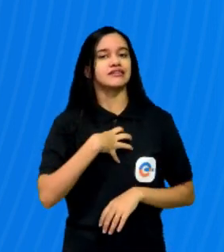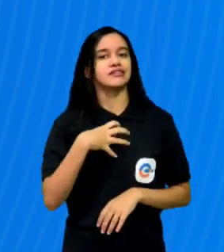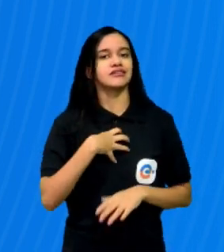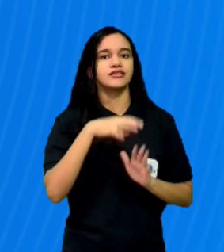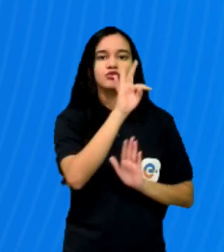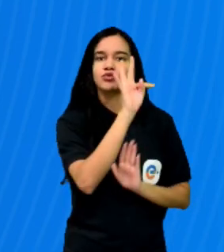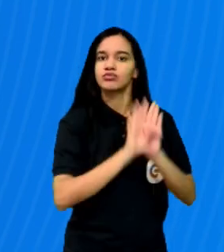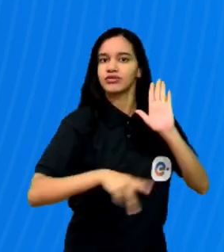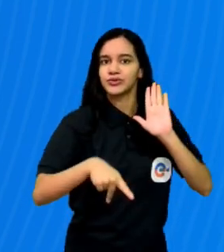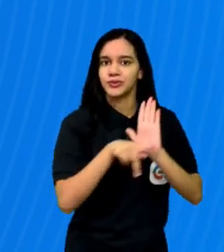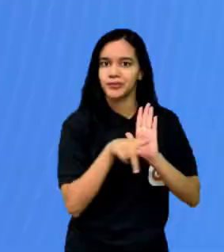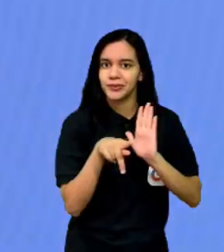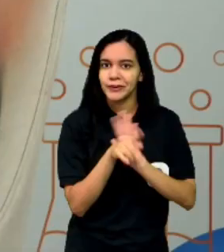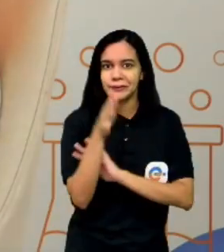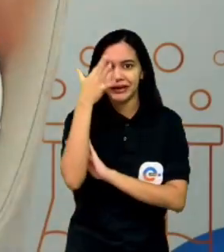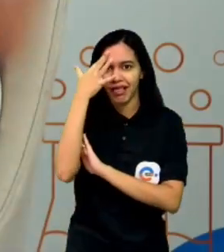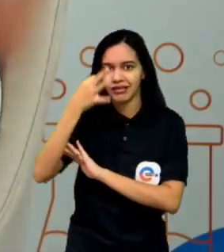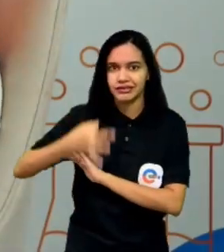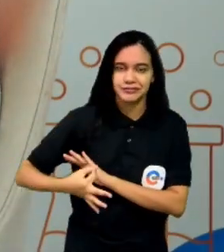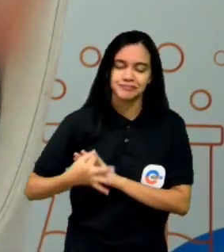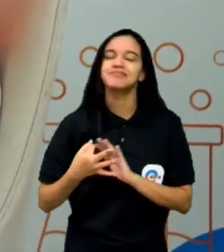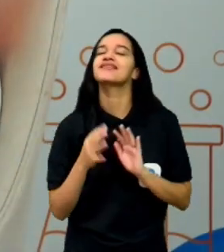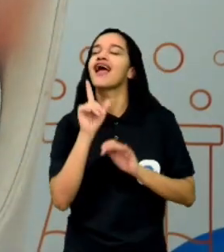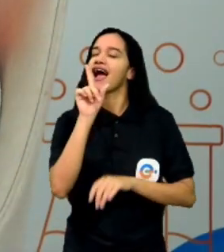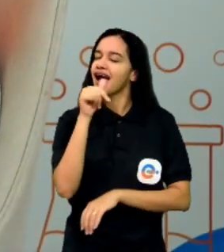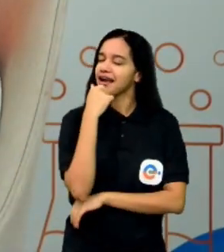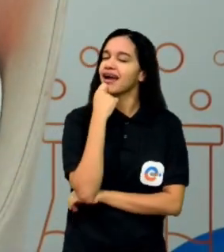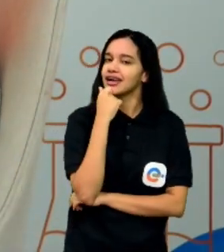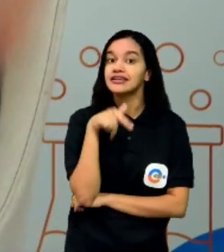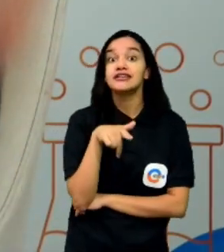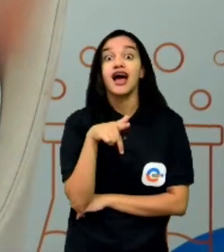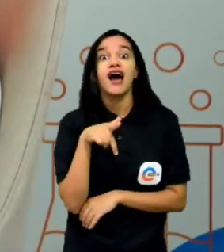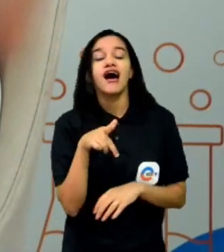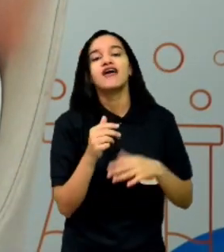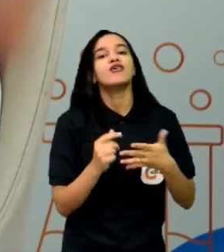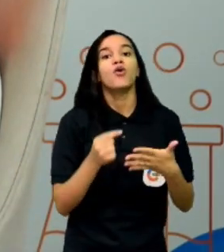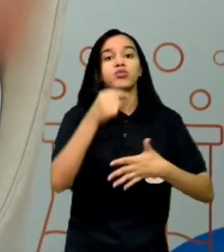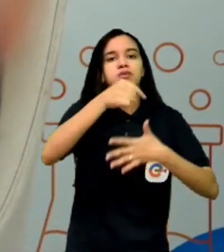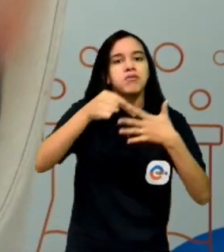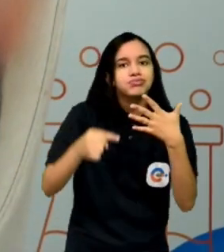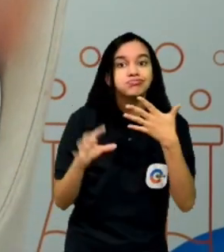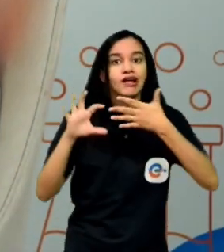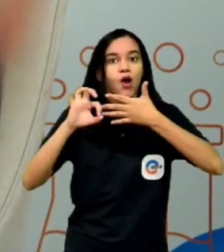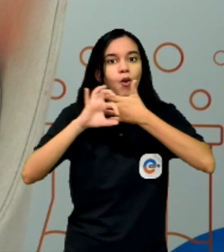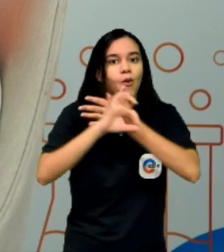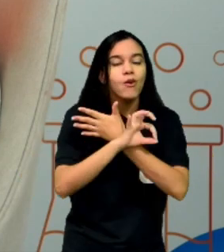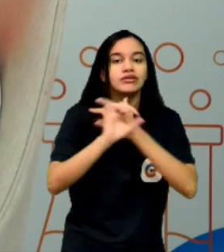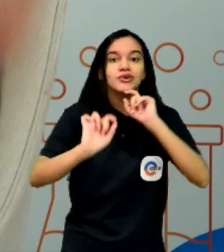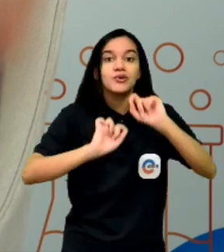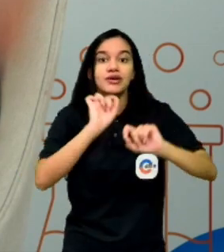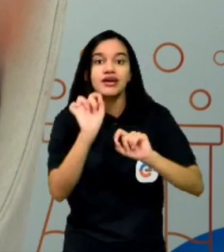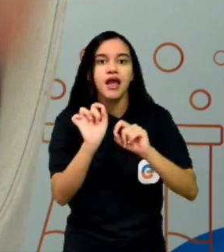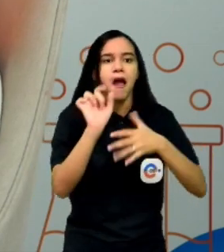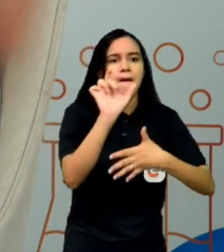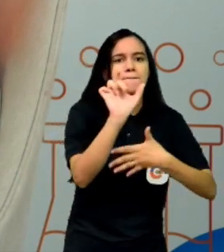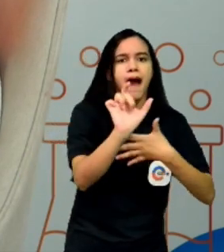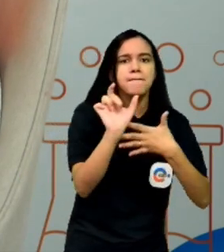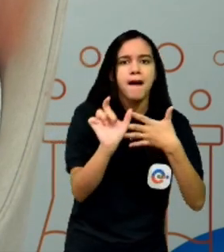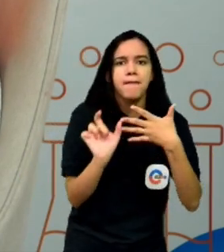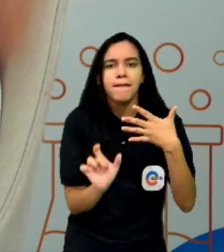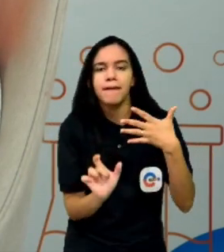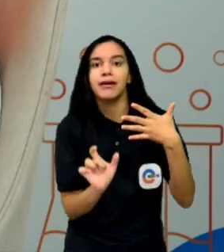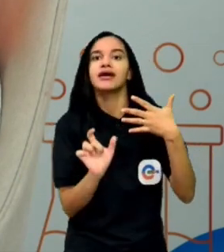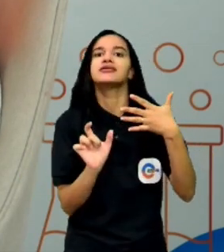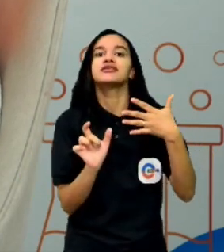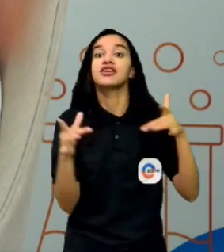torná-lo mais compreensível. Ah, você está falando dos elementos coesivos, que são aquelas palavras que dão coesão para